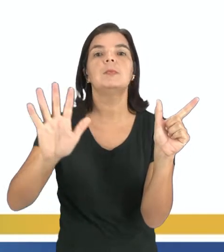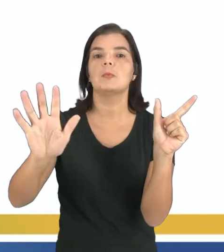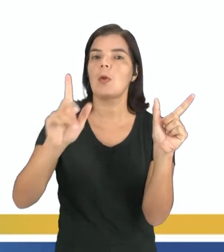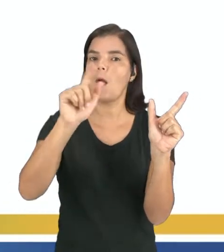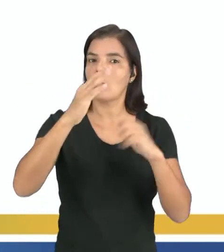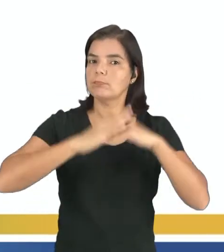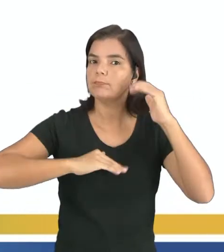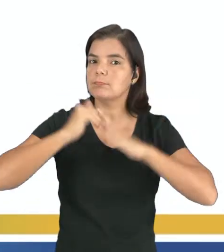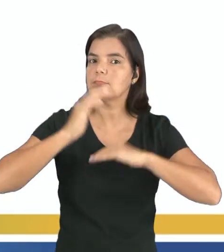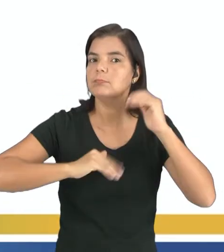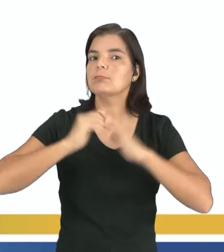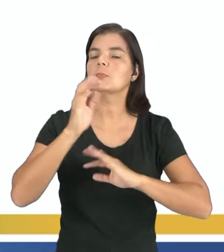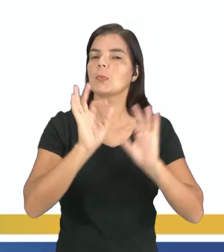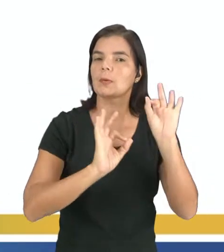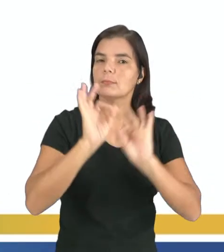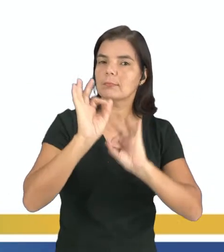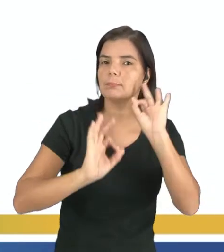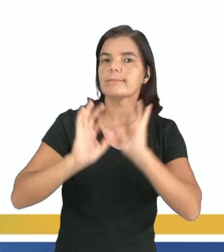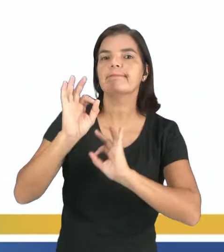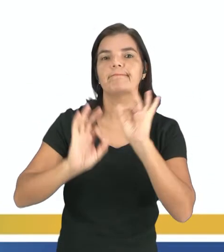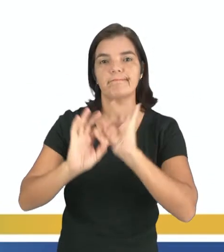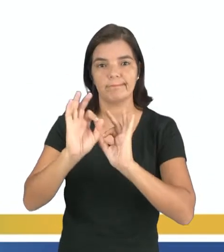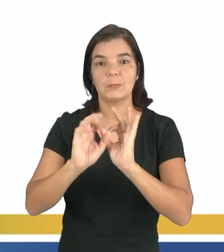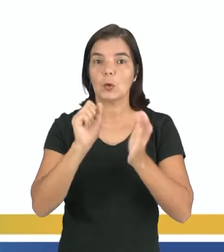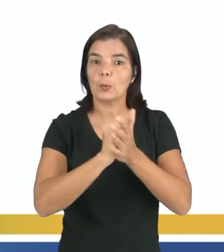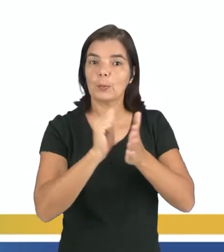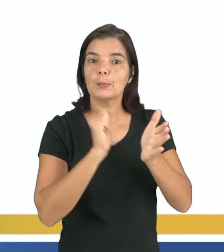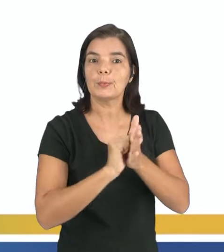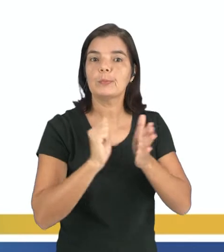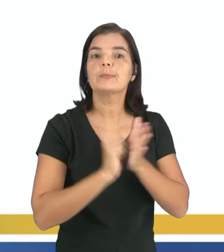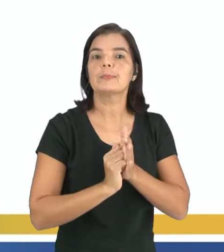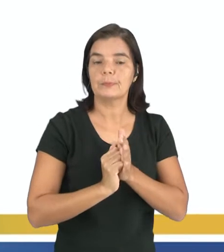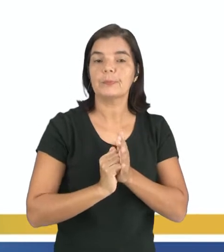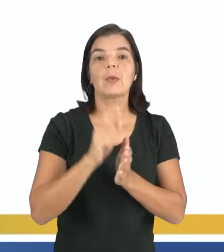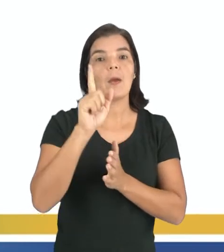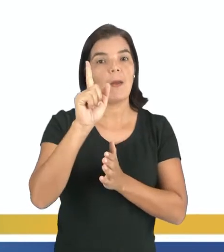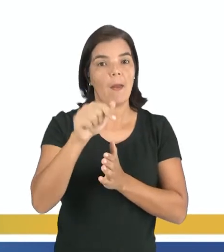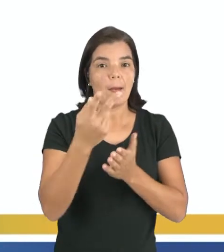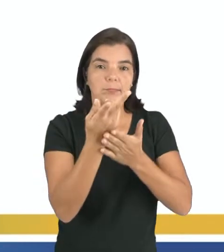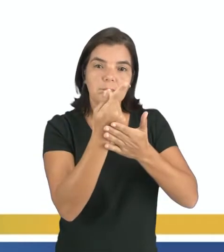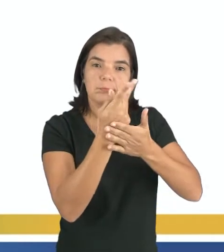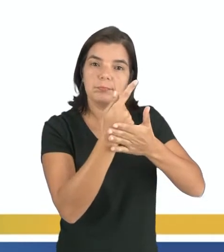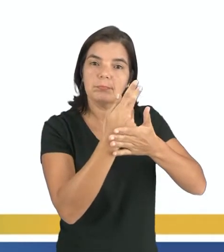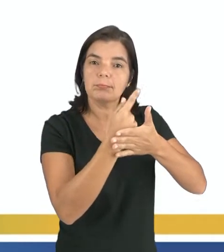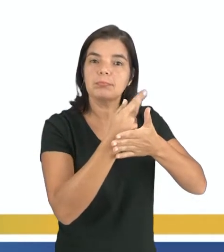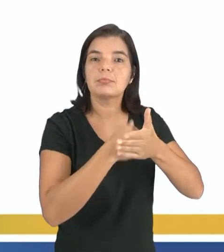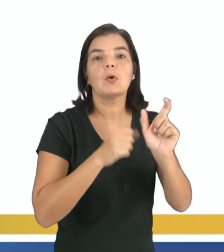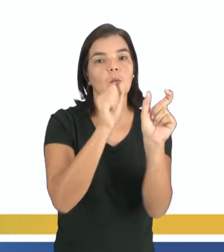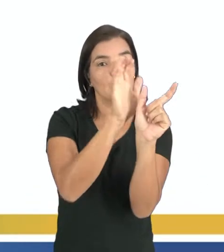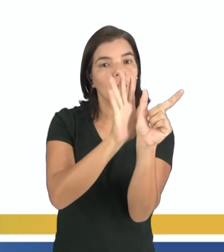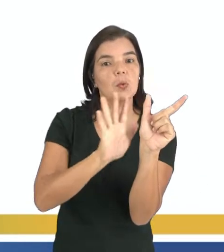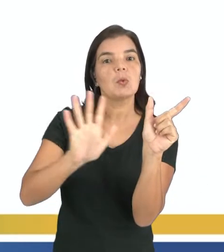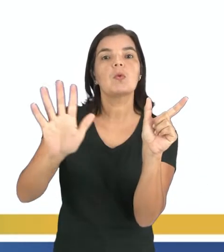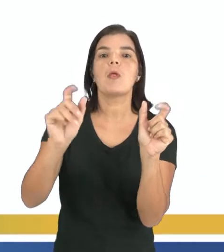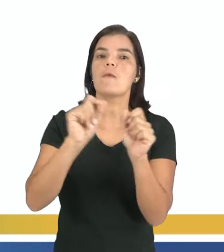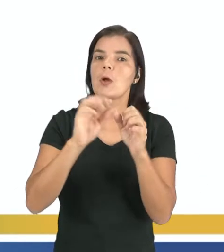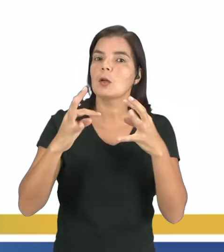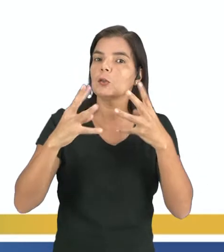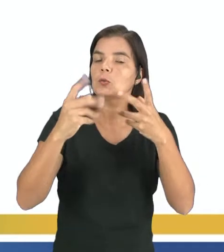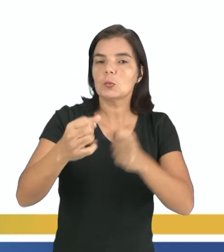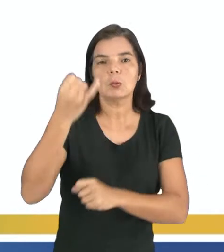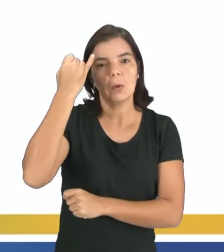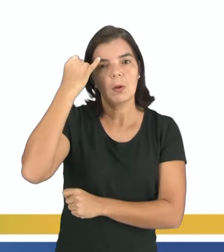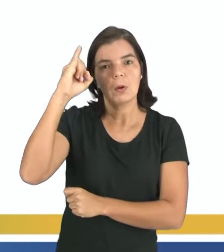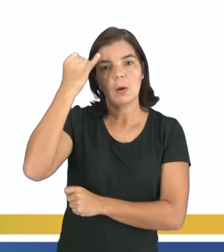o profissional que trabalha com esse tipo de produção, e ele desenha, né, as charges, ele produz toda essa